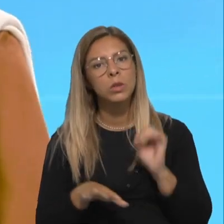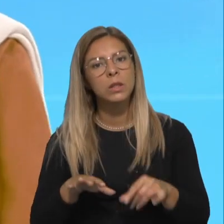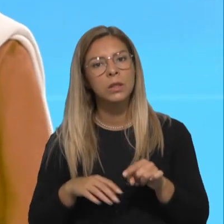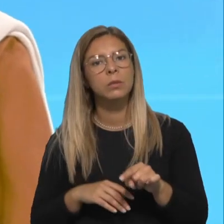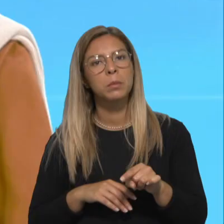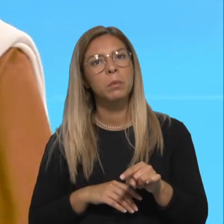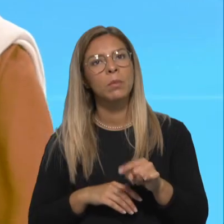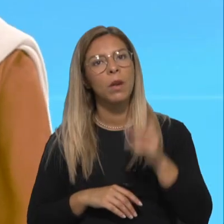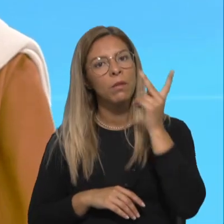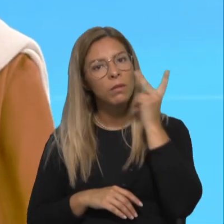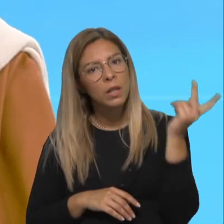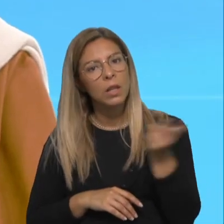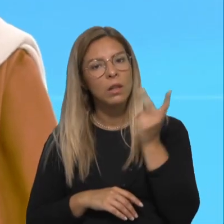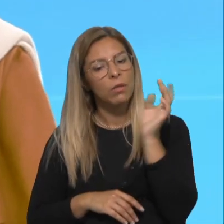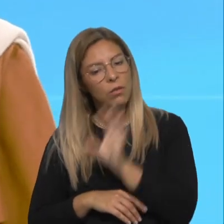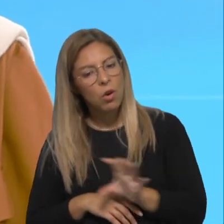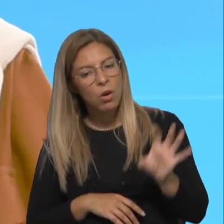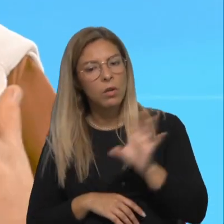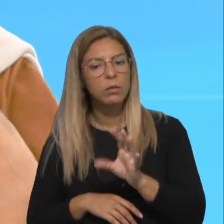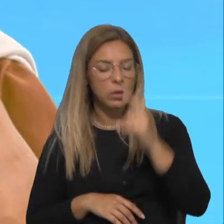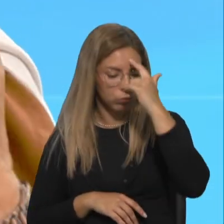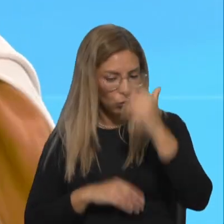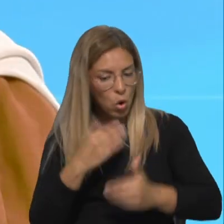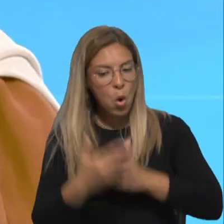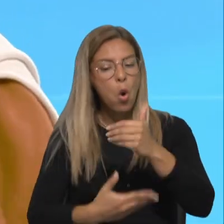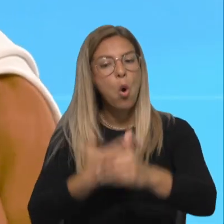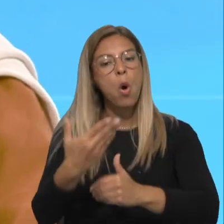vida trinitária de morte e ressurreição, ele